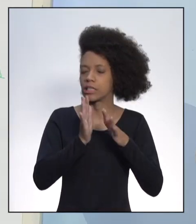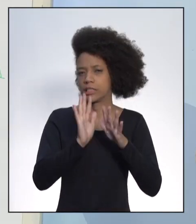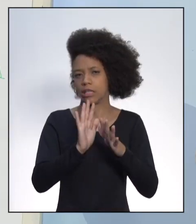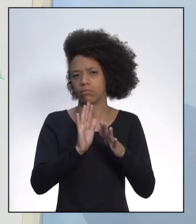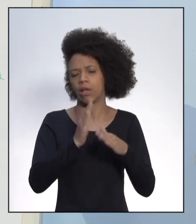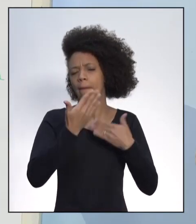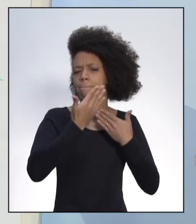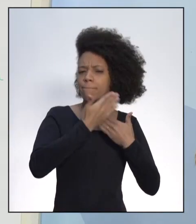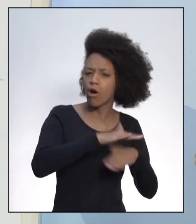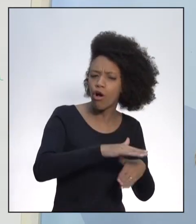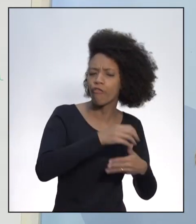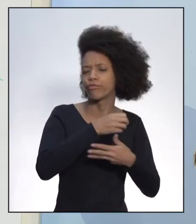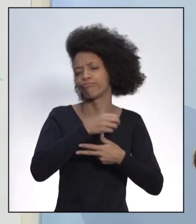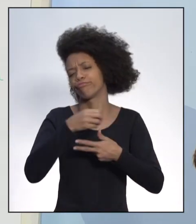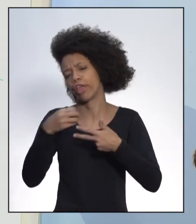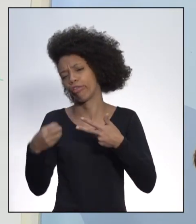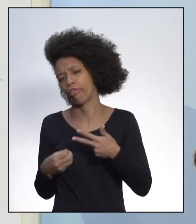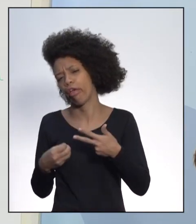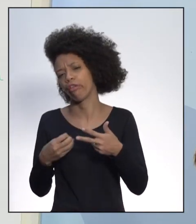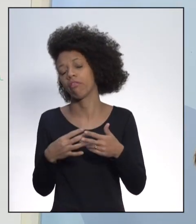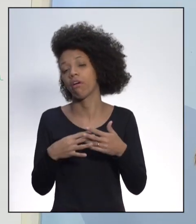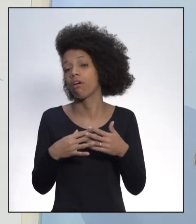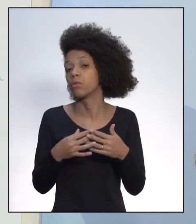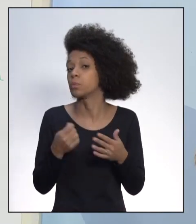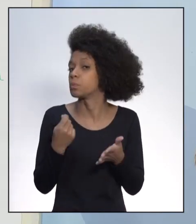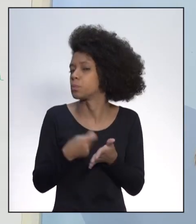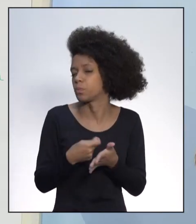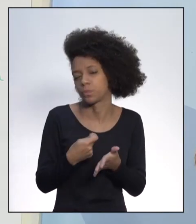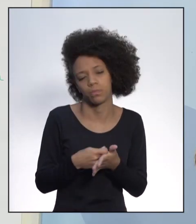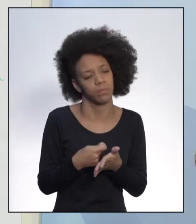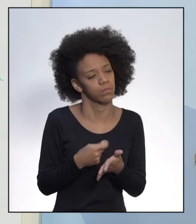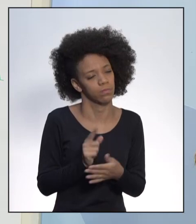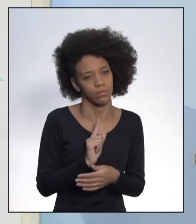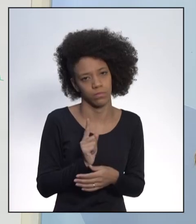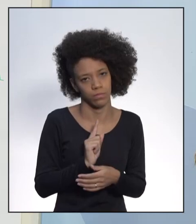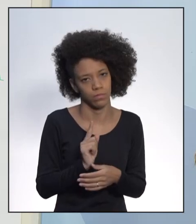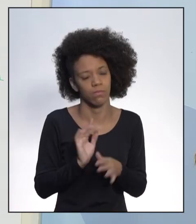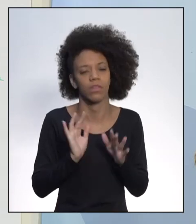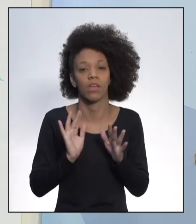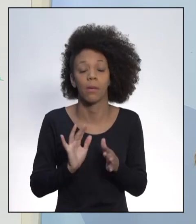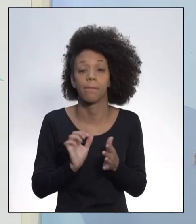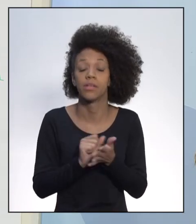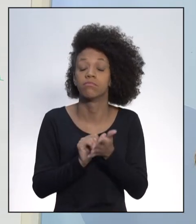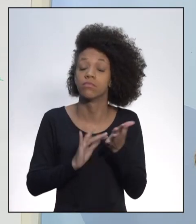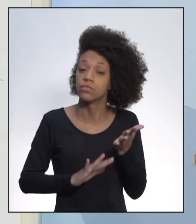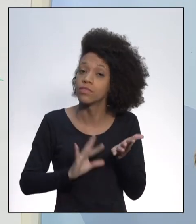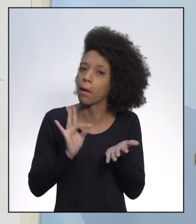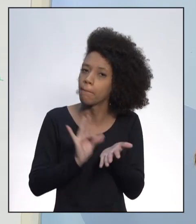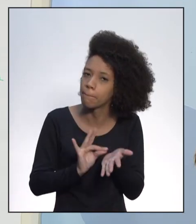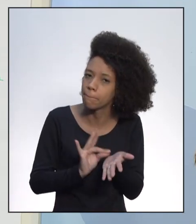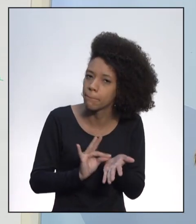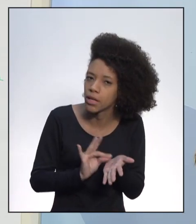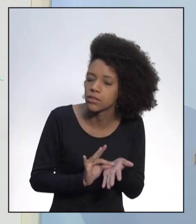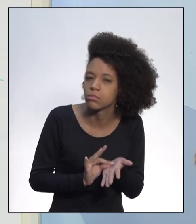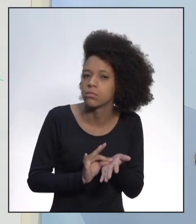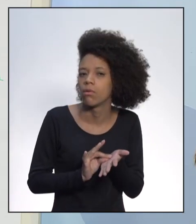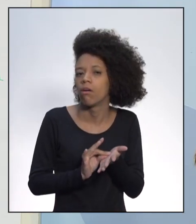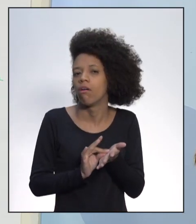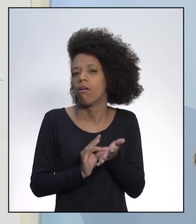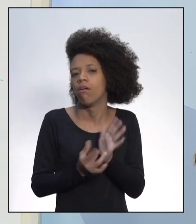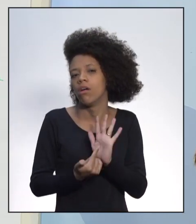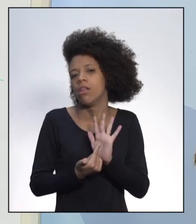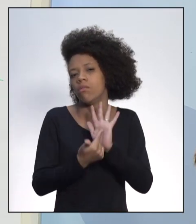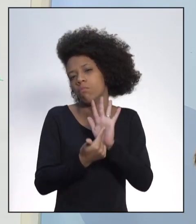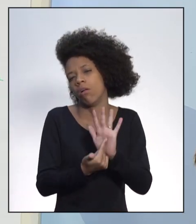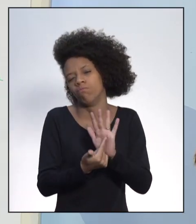em vestibulares ou coisas do tipo, não é obrigado a saber. E o exercício mesmo, numa questão de vestibular, por exemplo, ele dá o